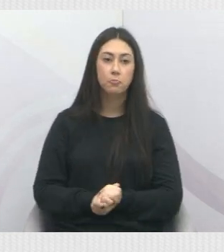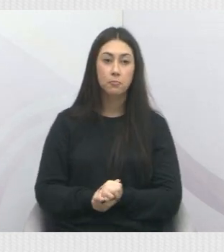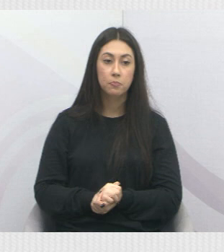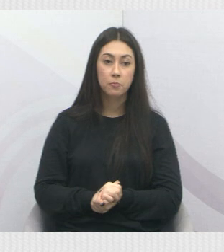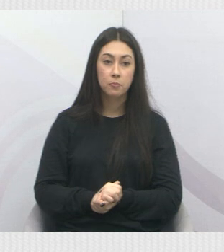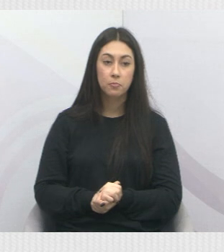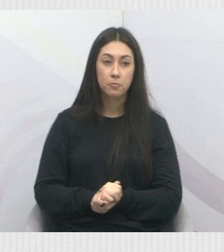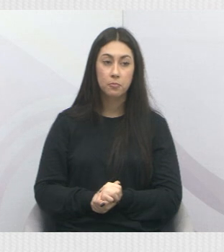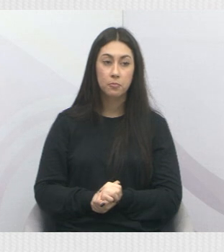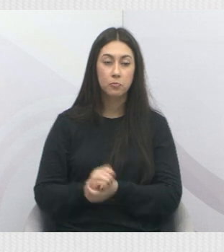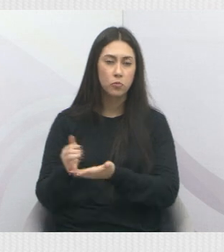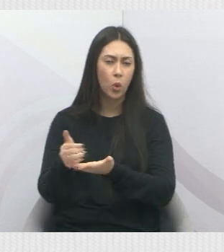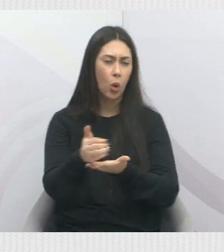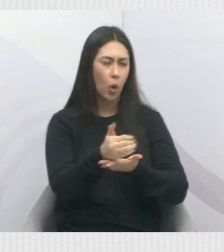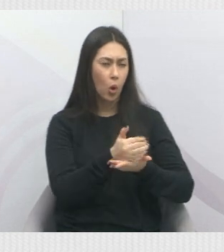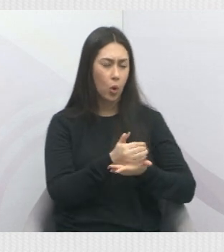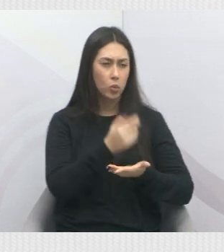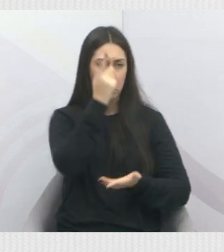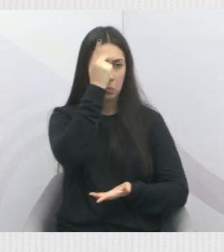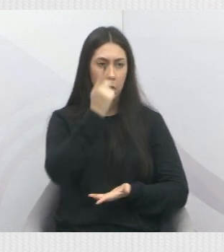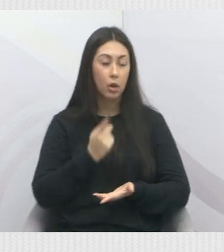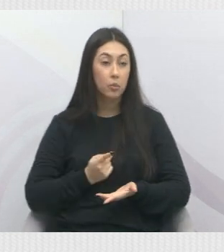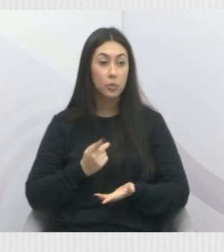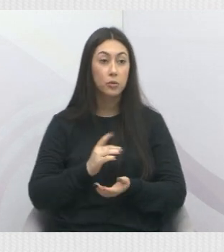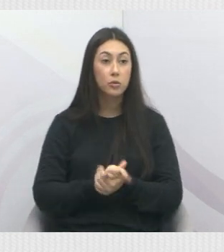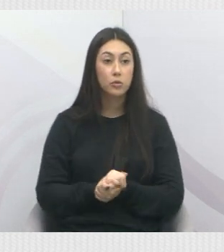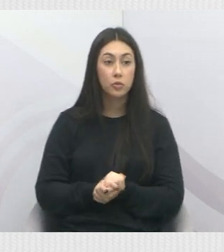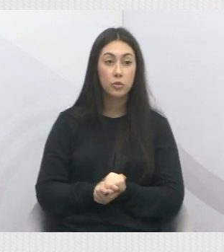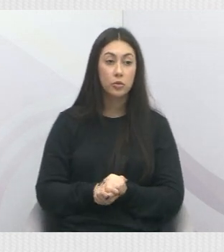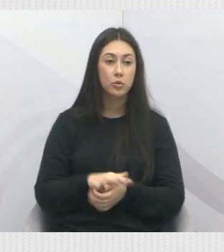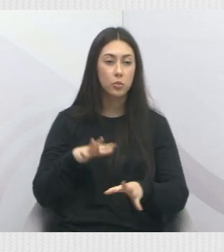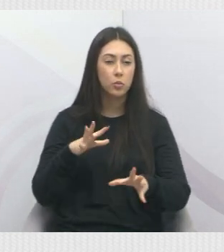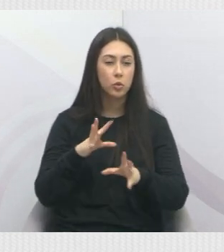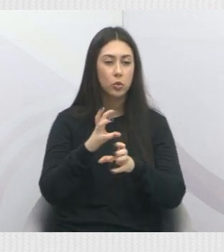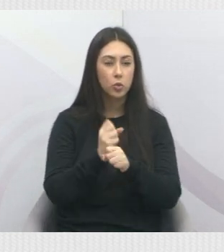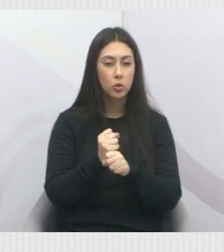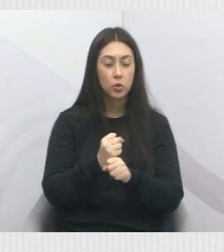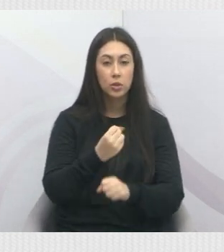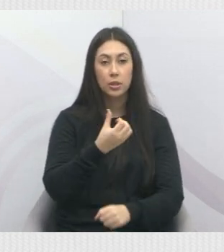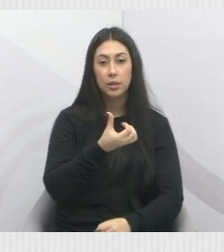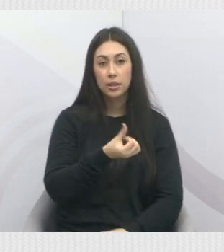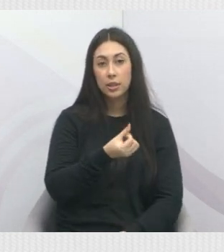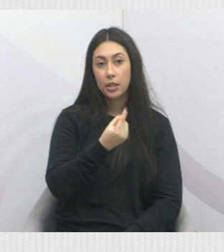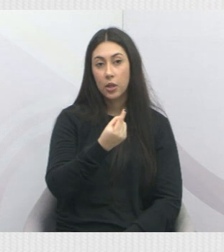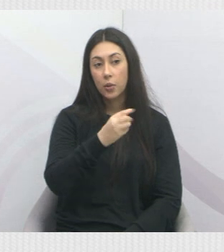De recurso próprio, tivemos um total de R$